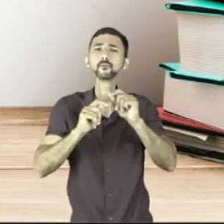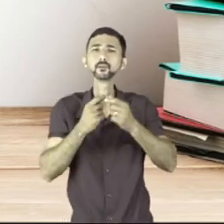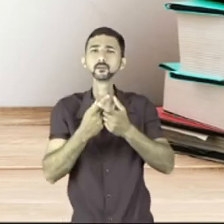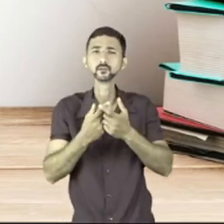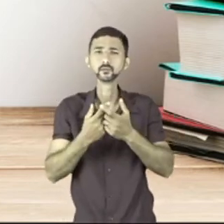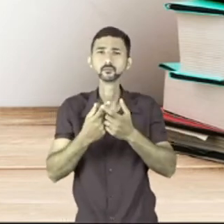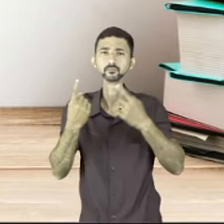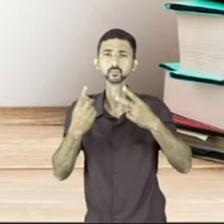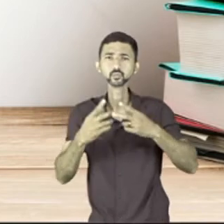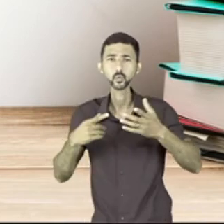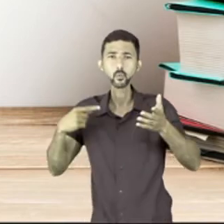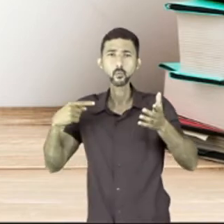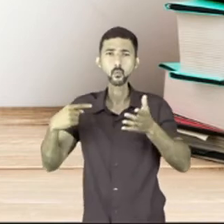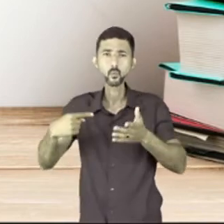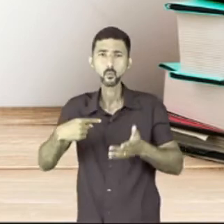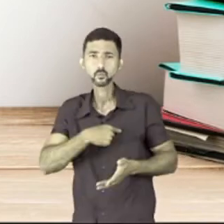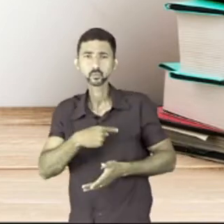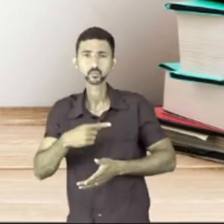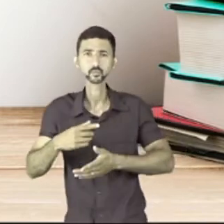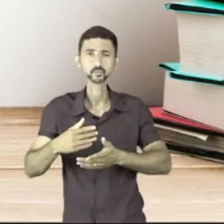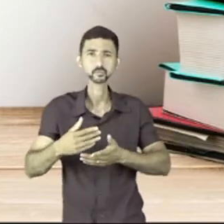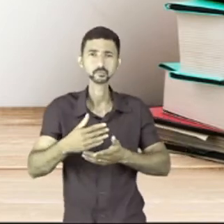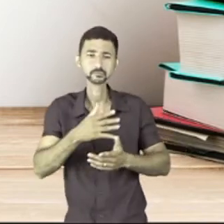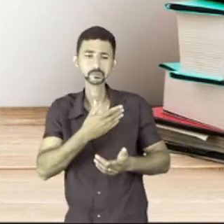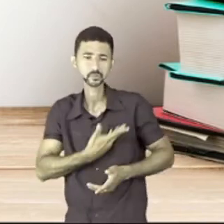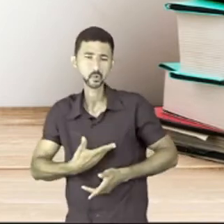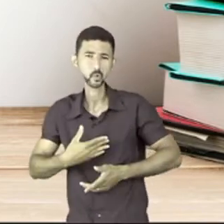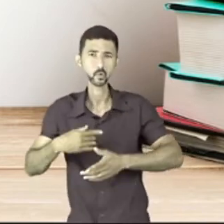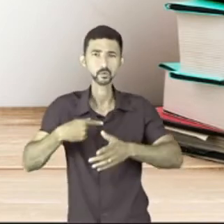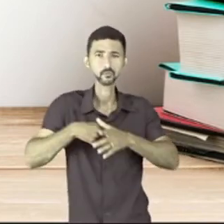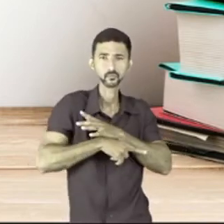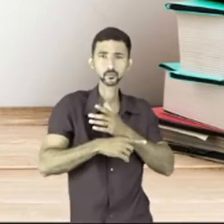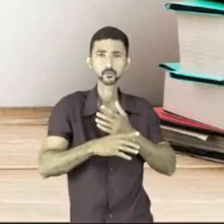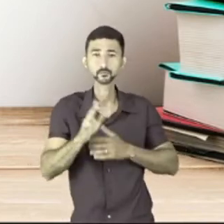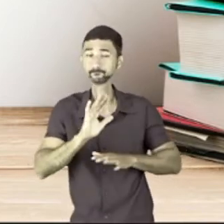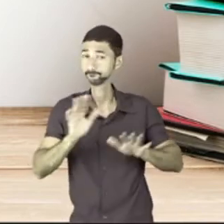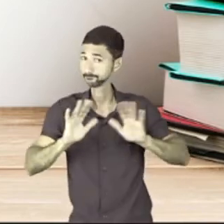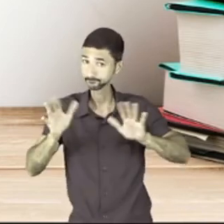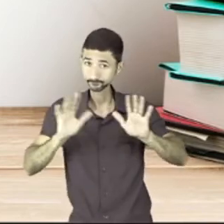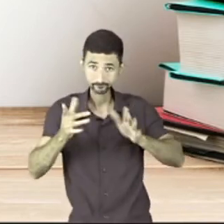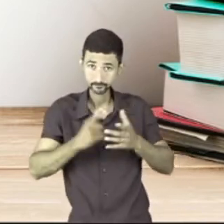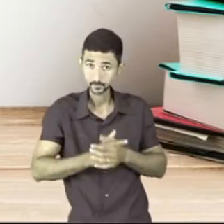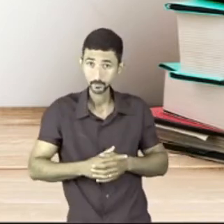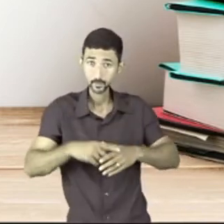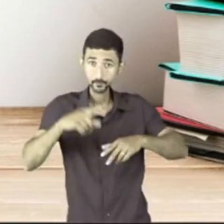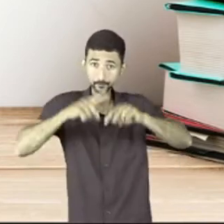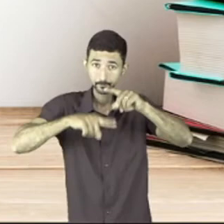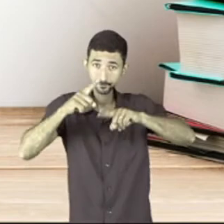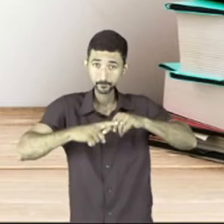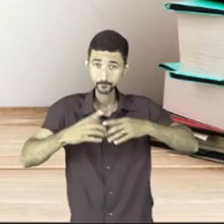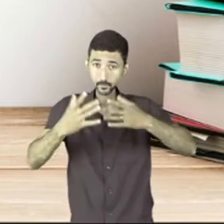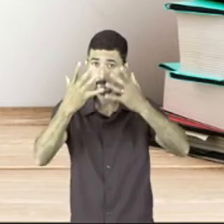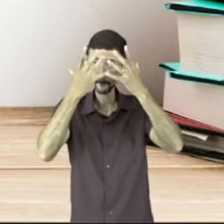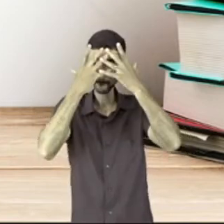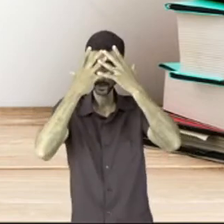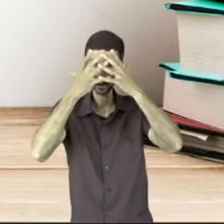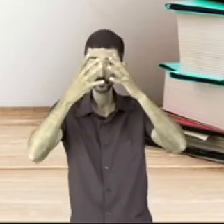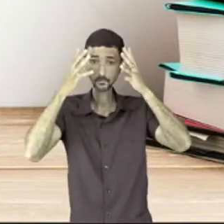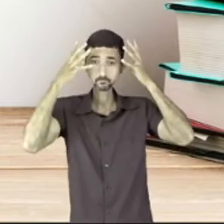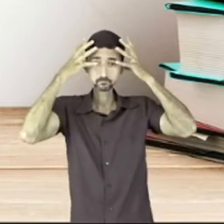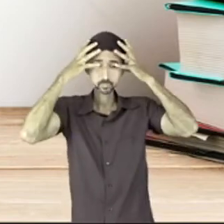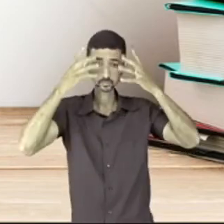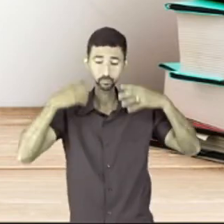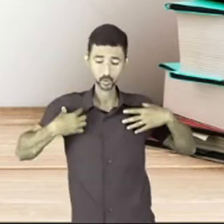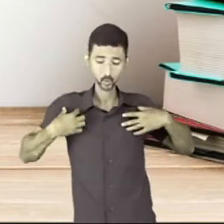os lutadores não se machucam? Não, porque esses equipamentos que eles utilizam, tanto a máscara